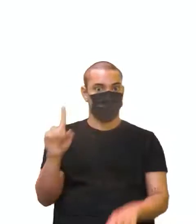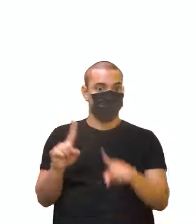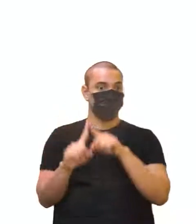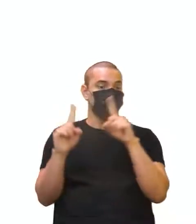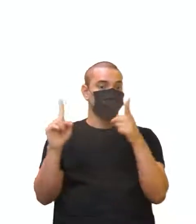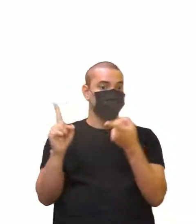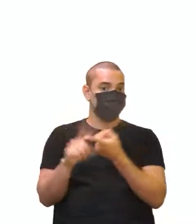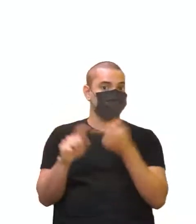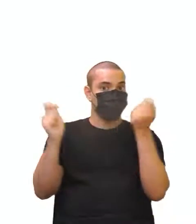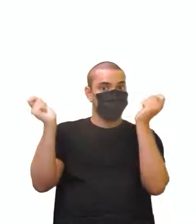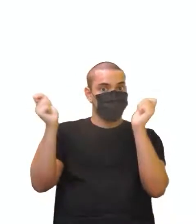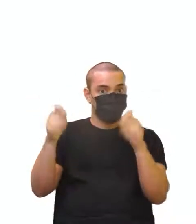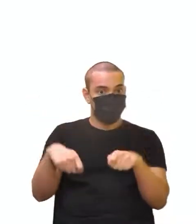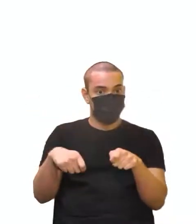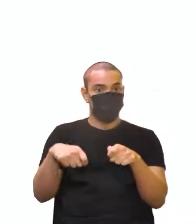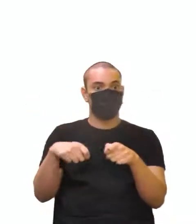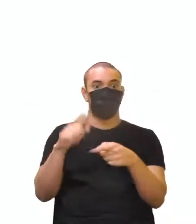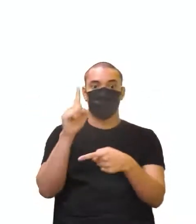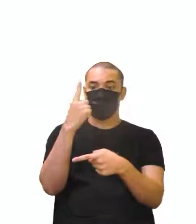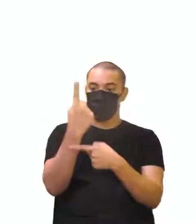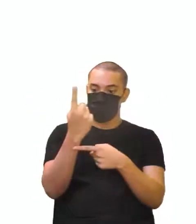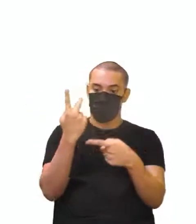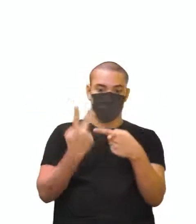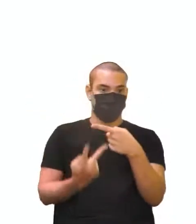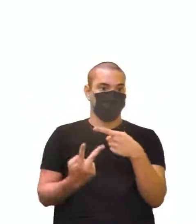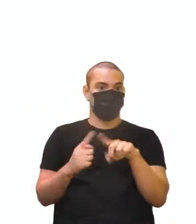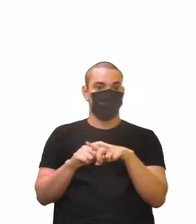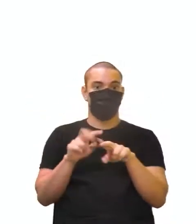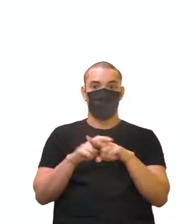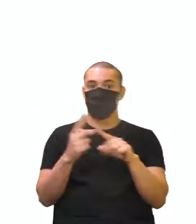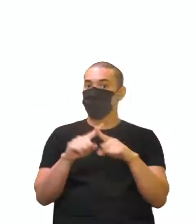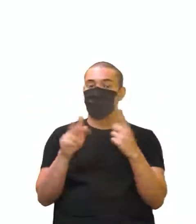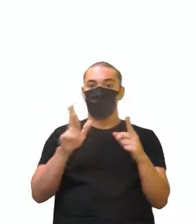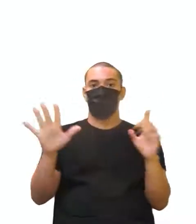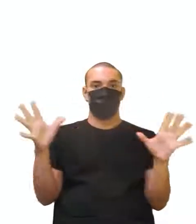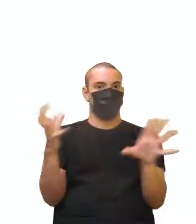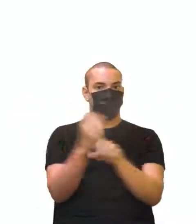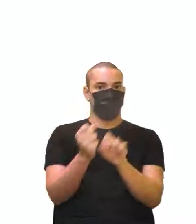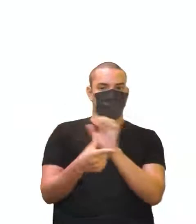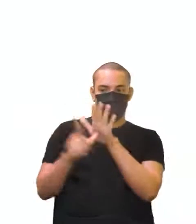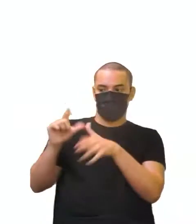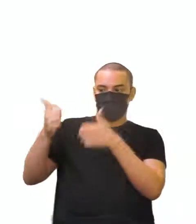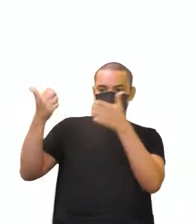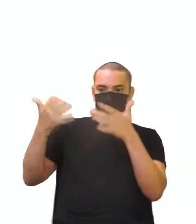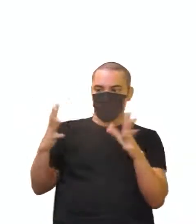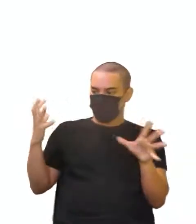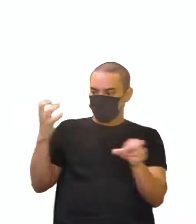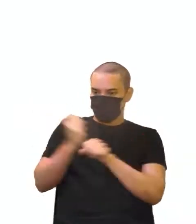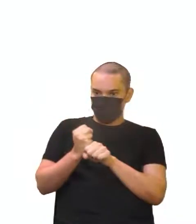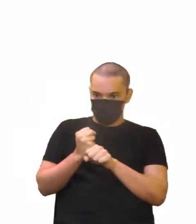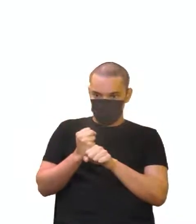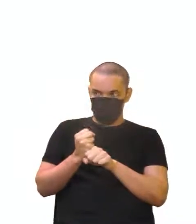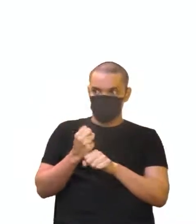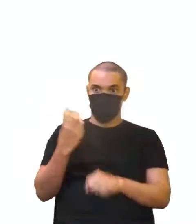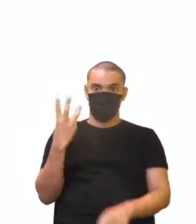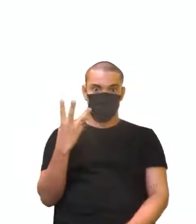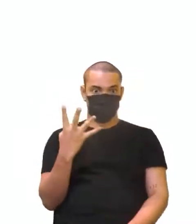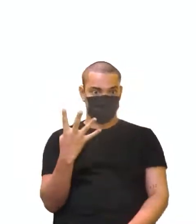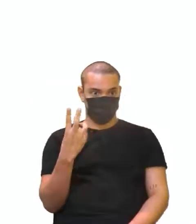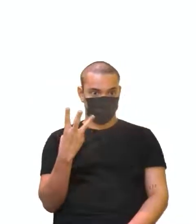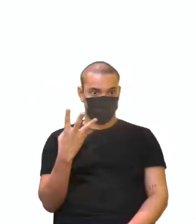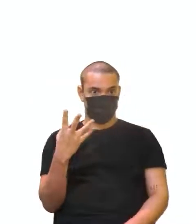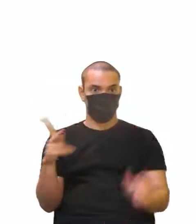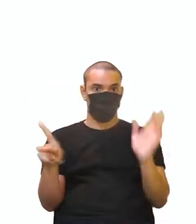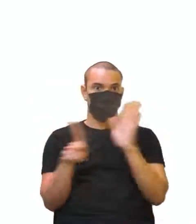a possibilidade é meio. É a mesma. Nesse caso, você não soma, que nem você fez ainda há pouco, né? Que ela somou as 3 possibilidades do